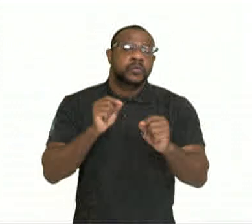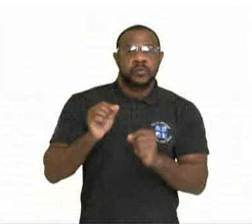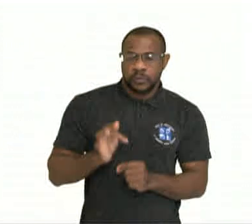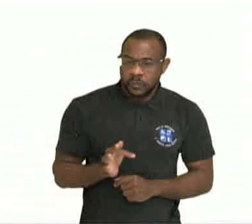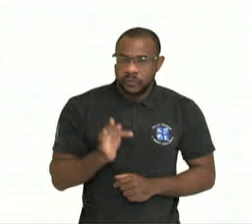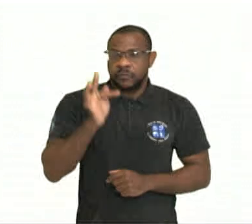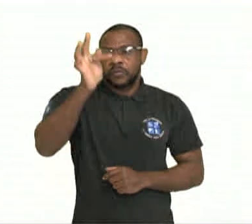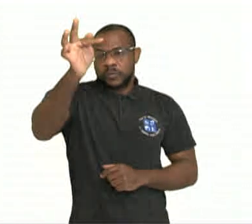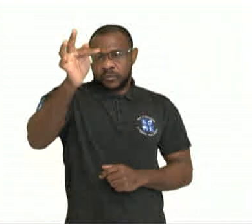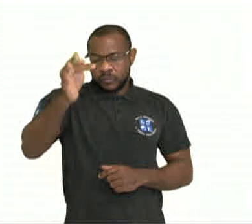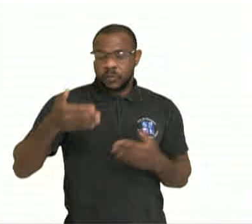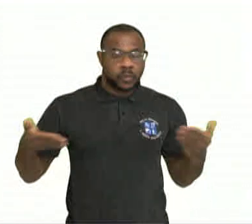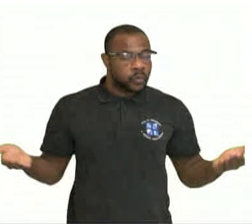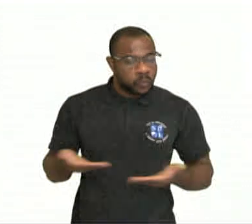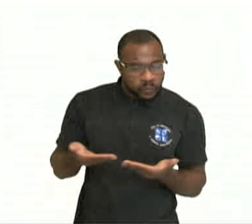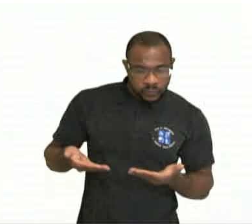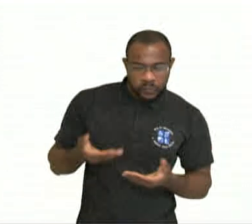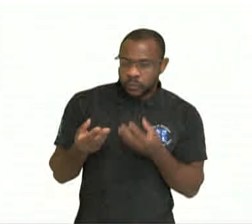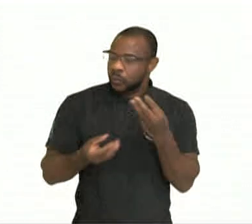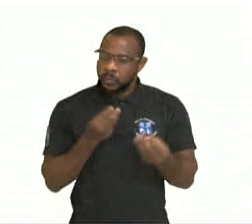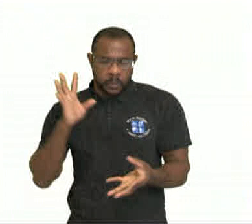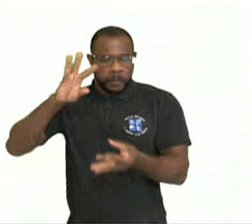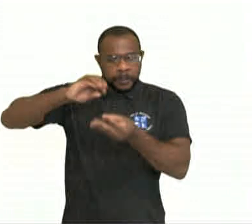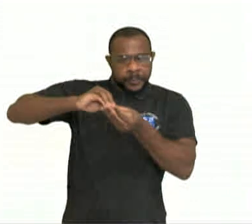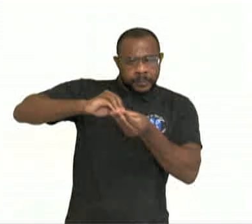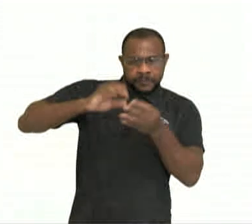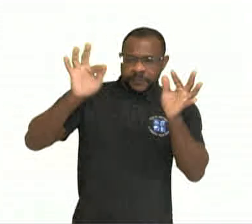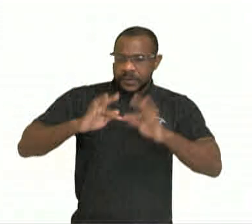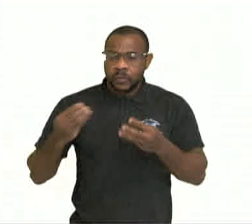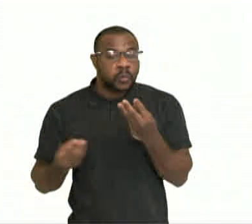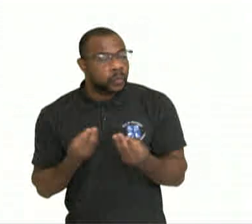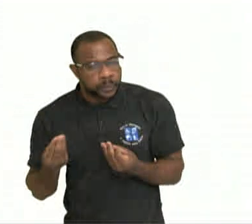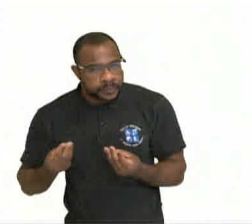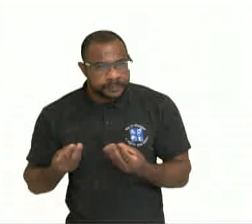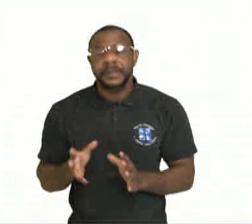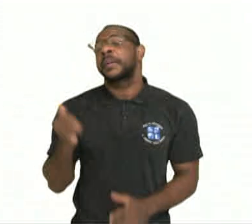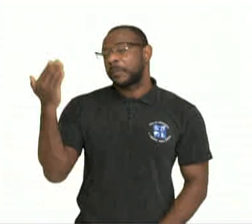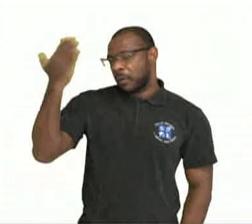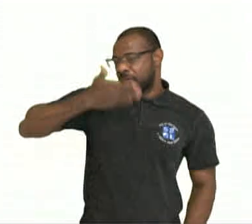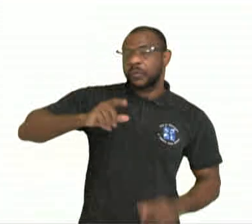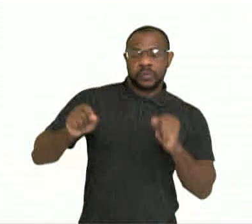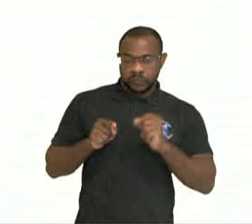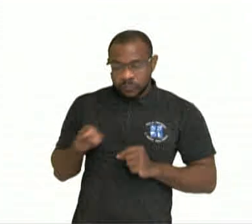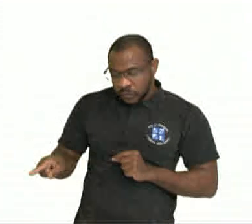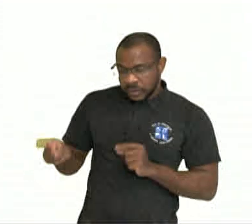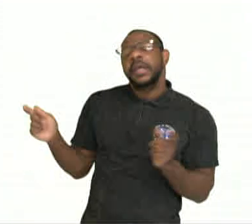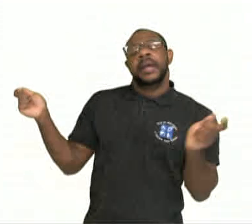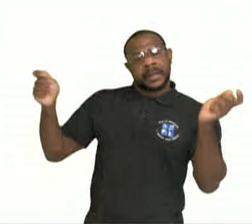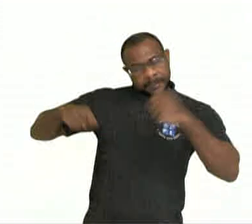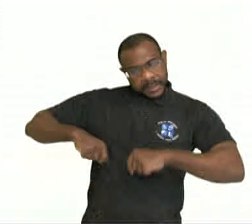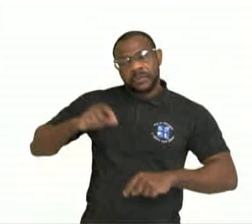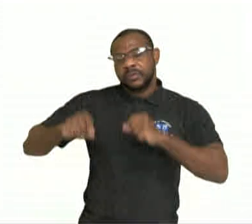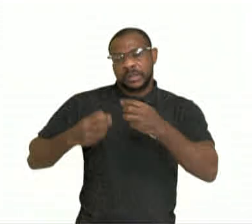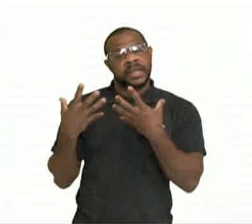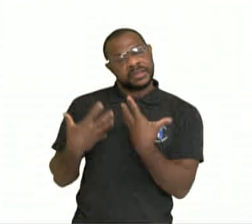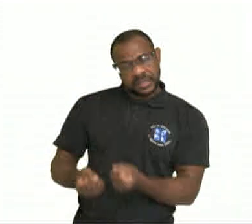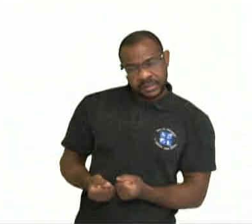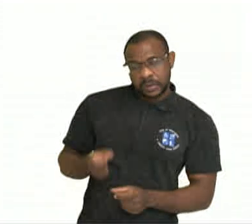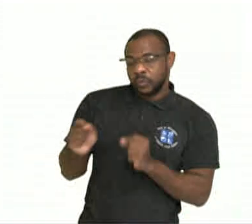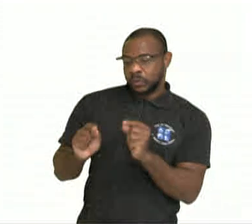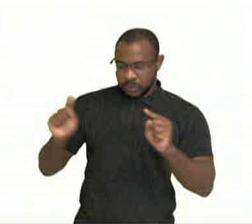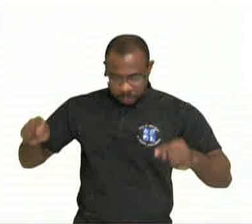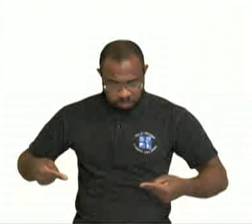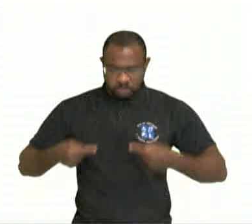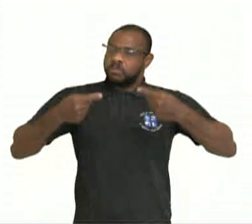presente tumultuoso com um futuro eventualmente feliz, mas está provado que tu és bem capaz de aceitar